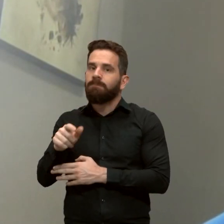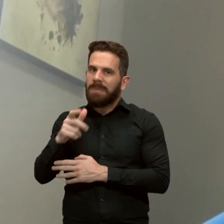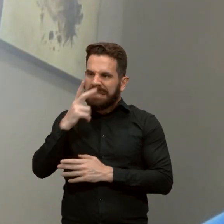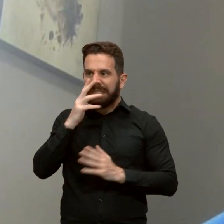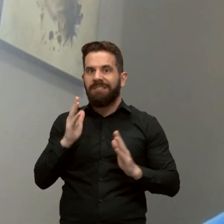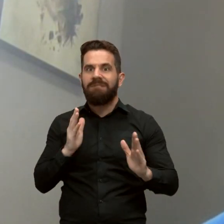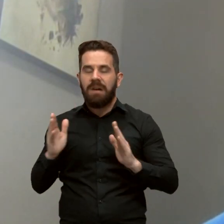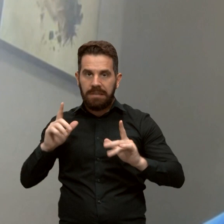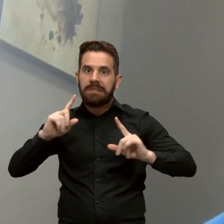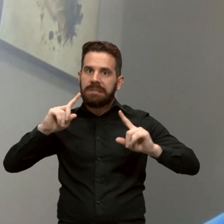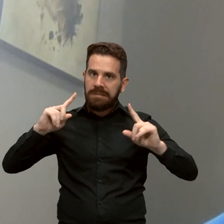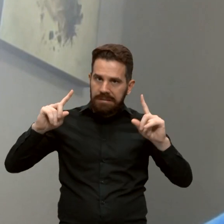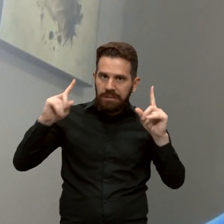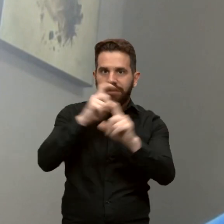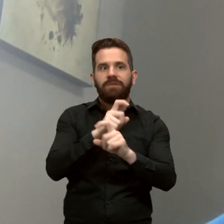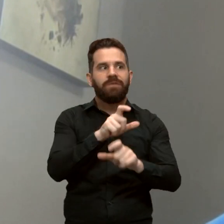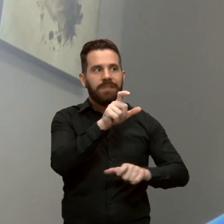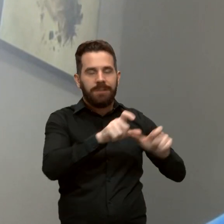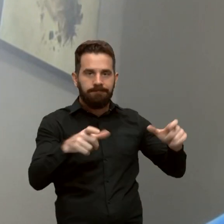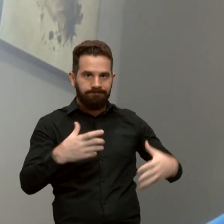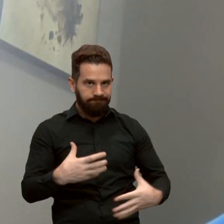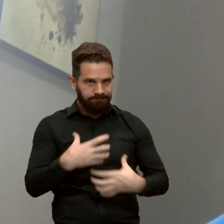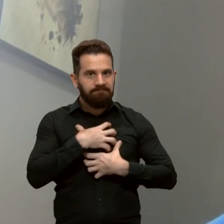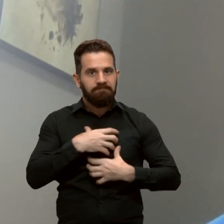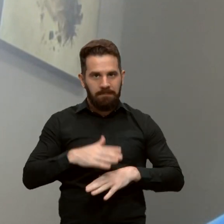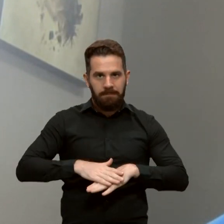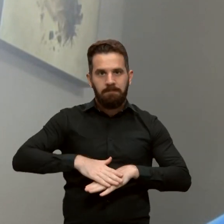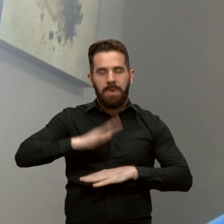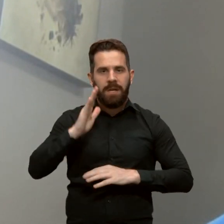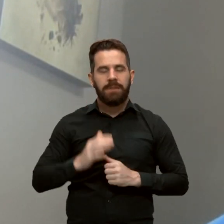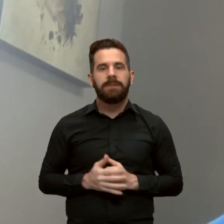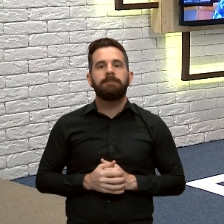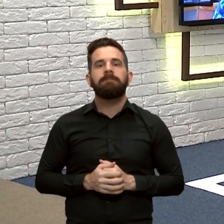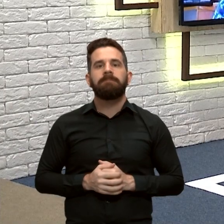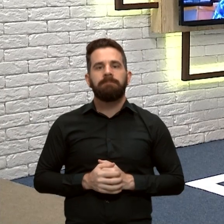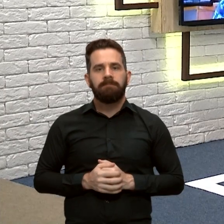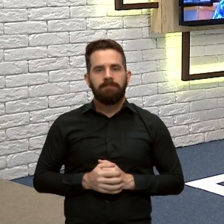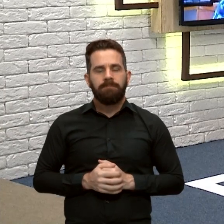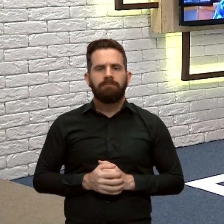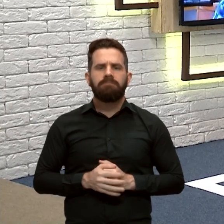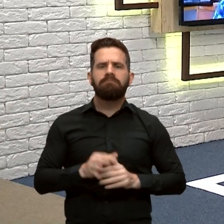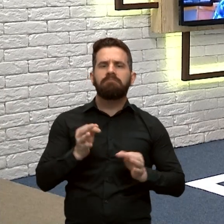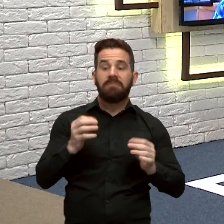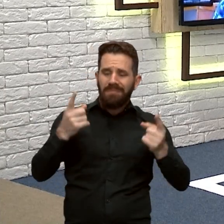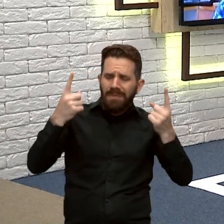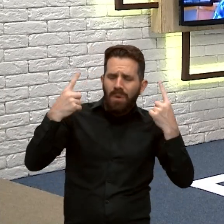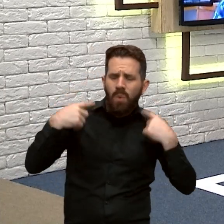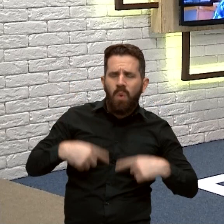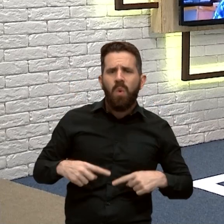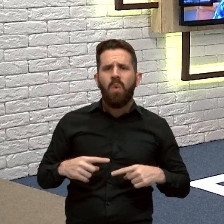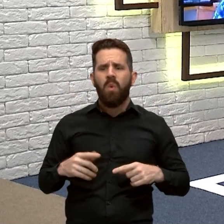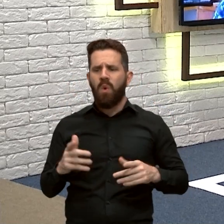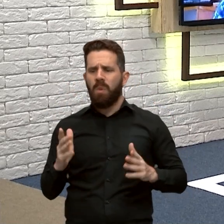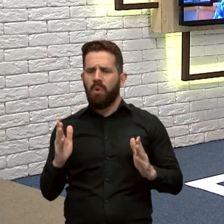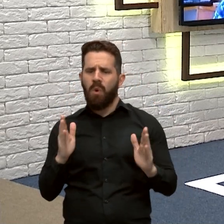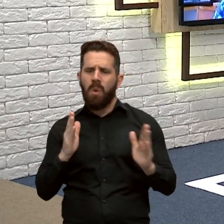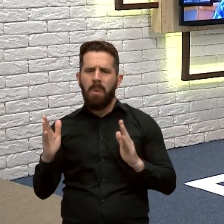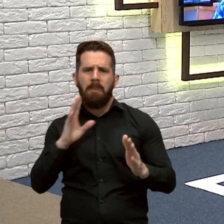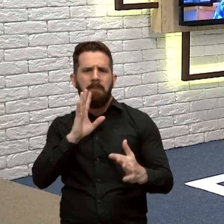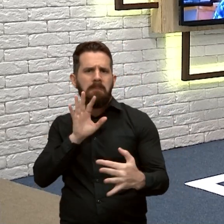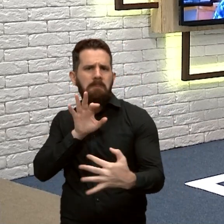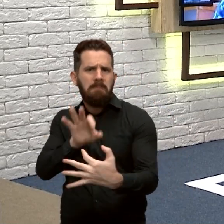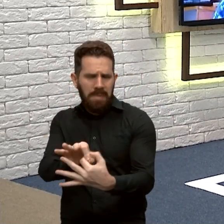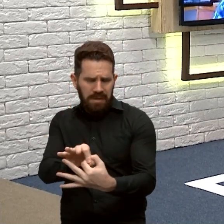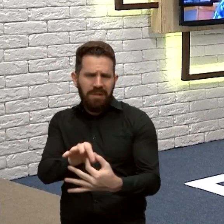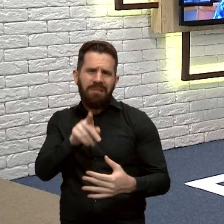difícil para algumas mulheres. Uhum. Biologicamente, Ricardo, a gente pode dizer que a menopausa é o momento em que a mulher para